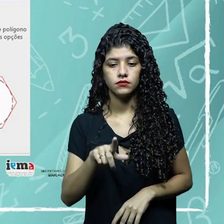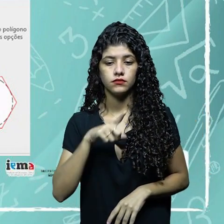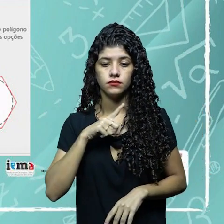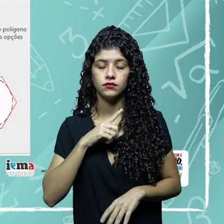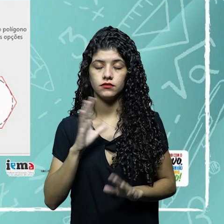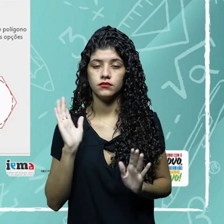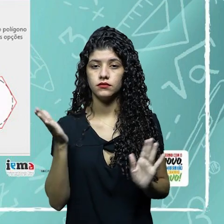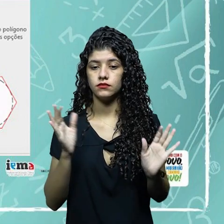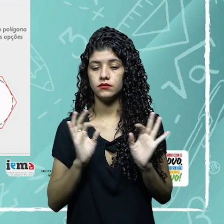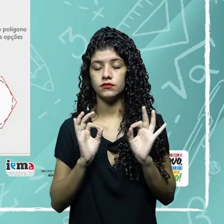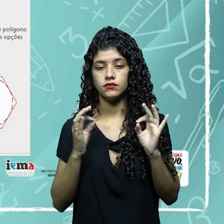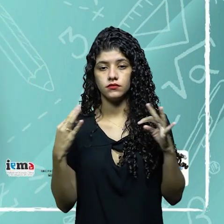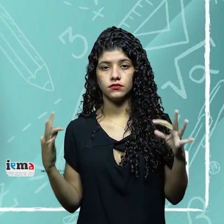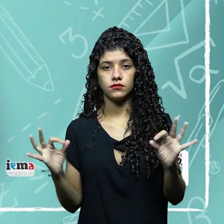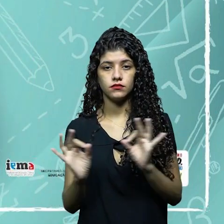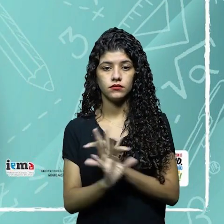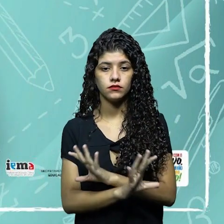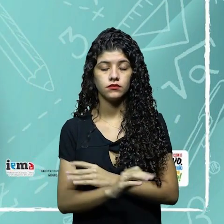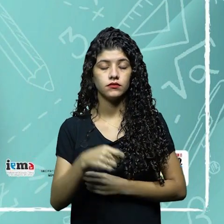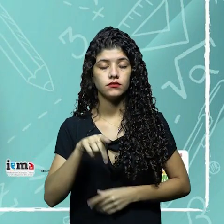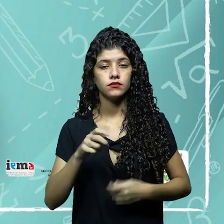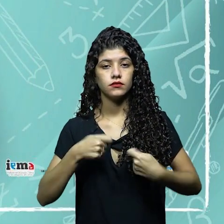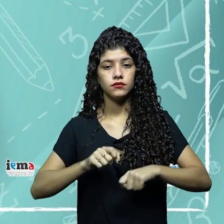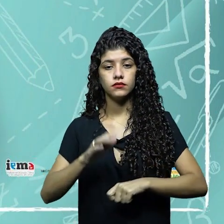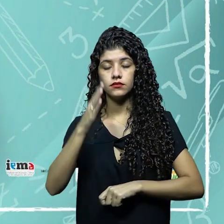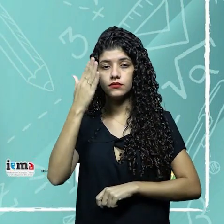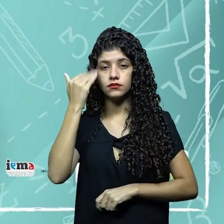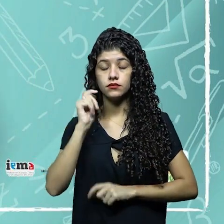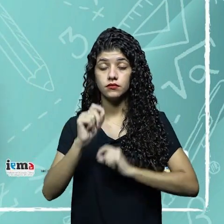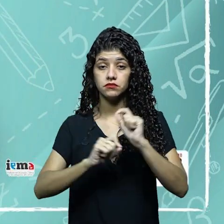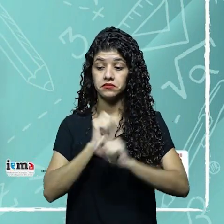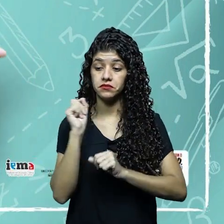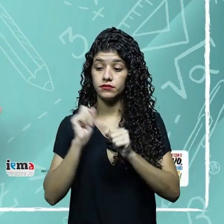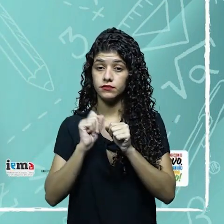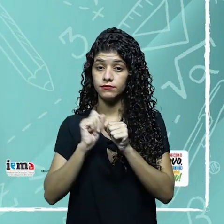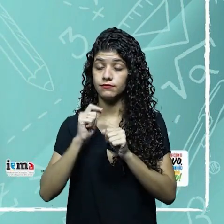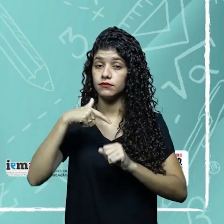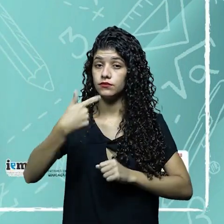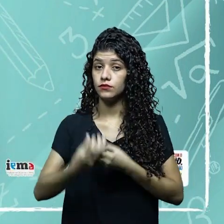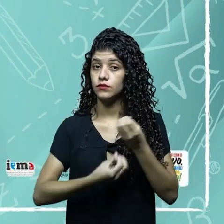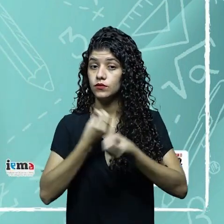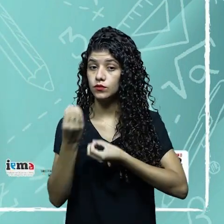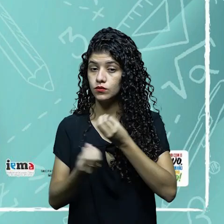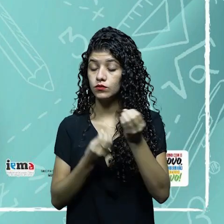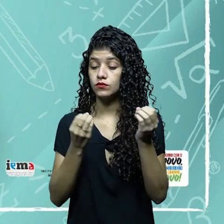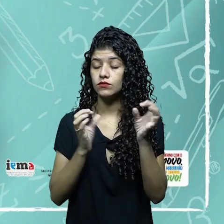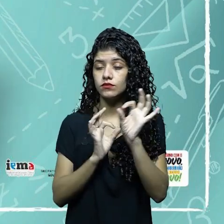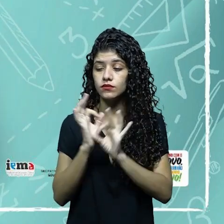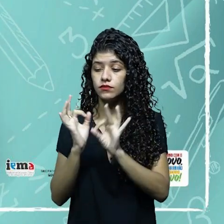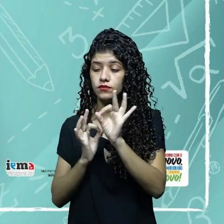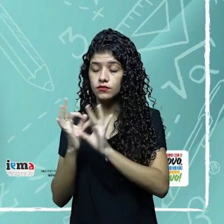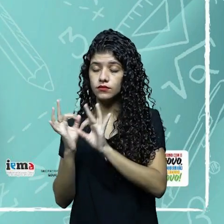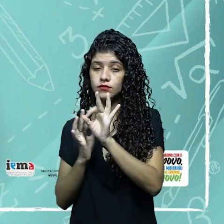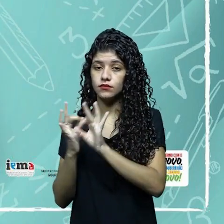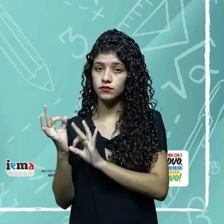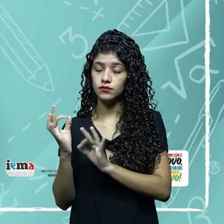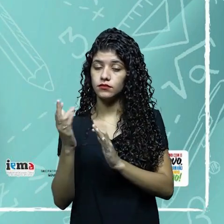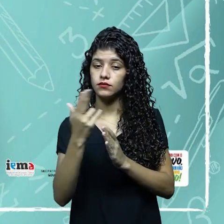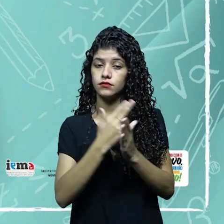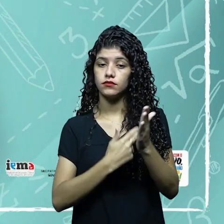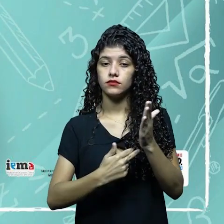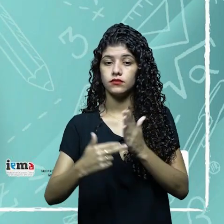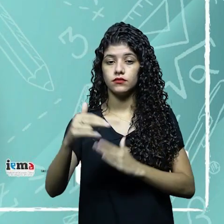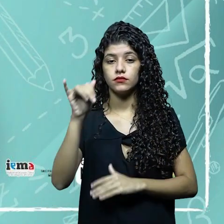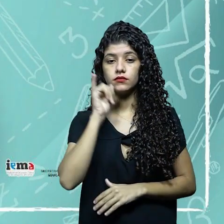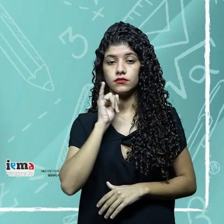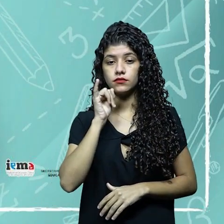Você já tem praticamente pronto. A única coisa que você precisa saber é o que você vai fazer. Como que você vai montar aquele teu